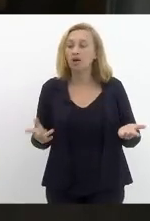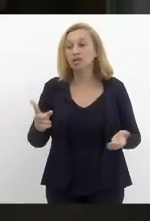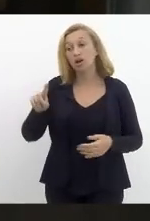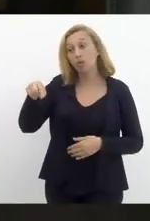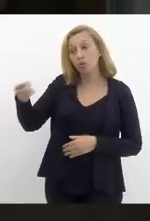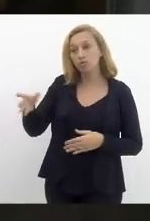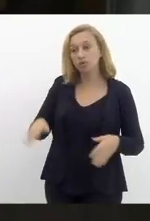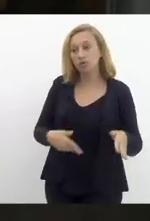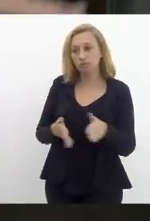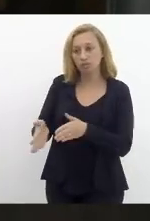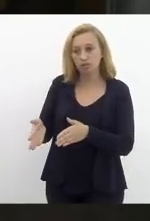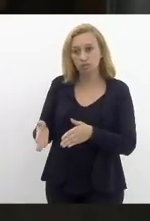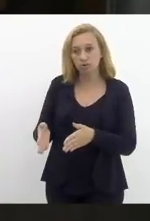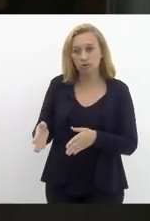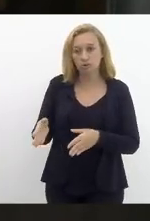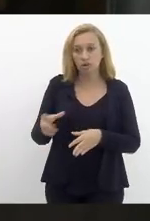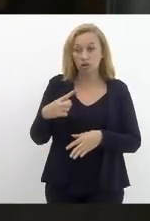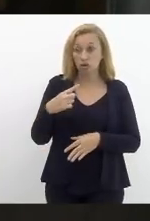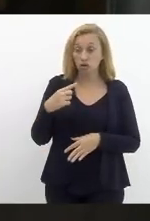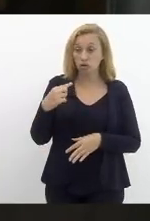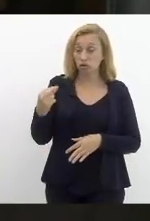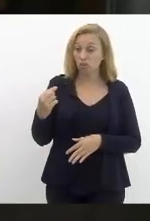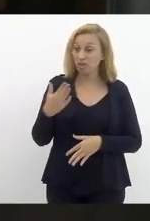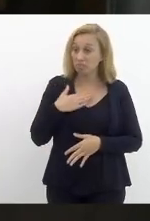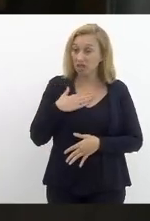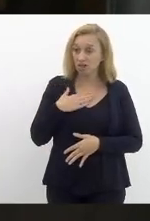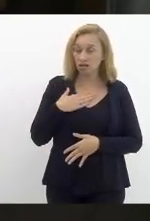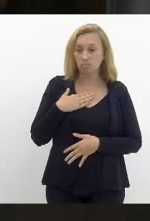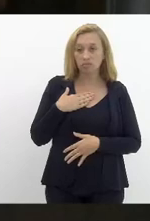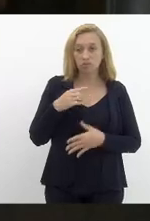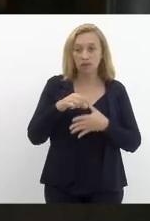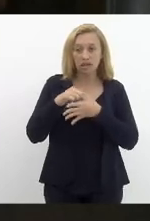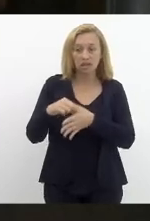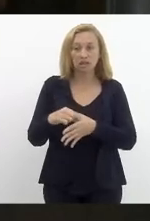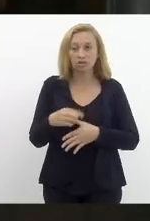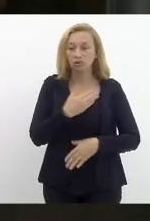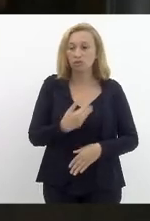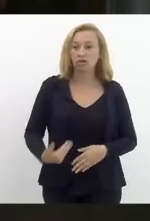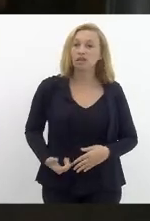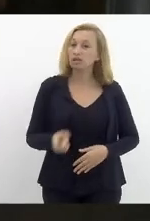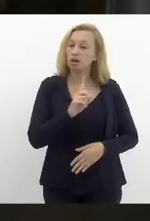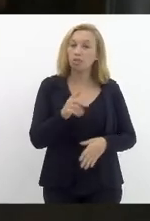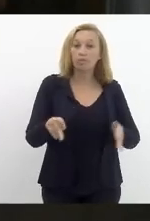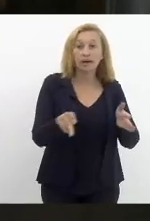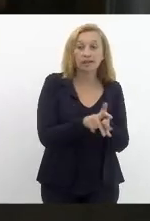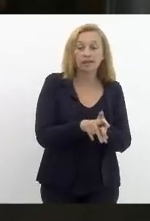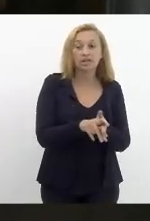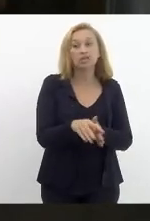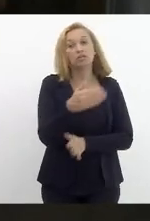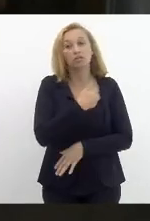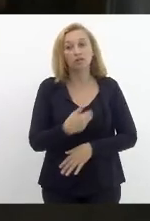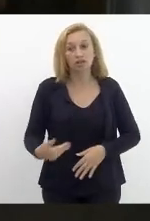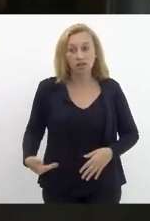coisa. Isso é uma decisão que não cabe ao líder do governo, cabe ao governador, ao secretário da pasta, à